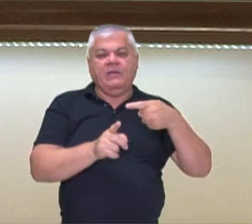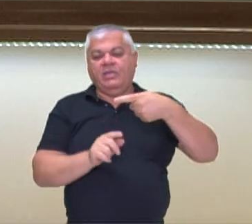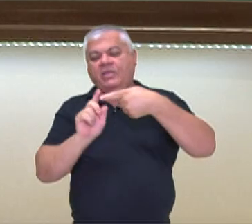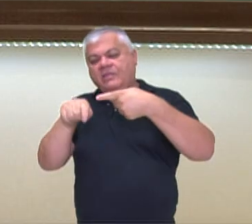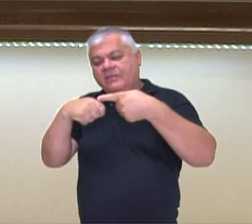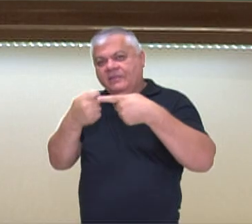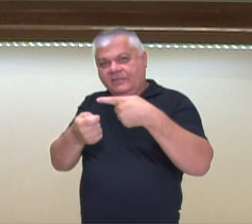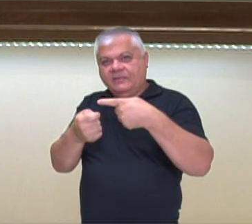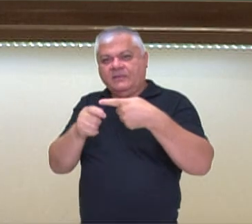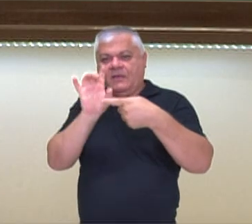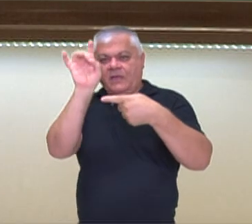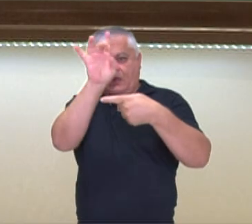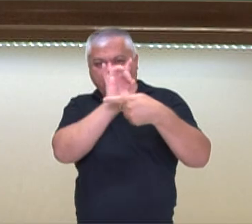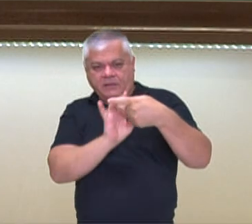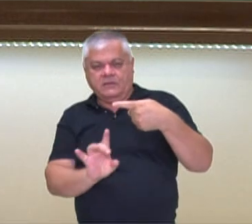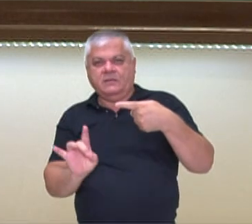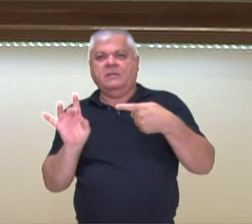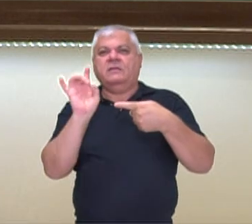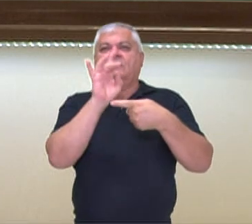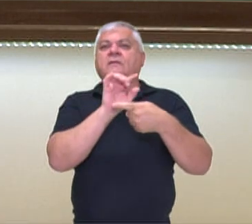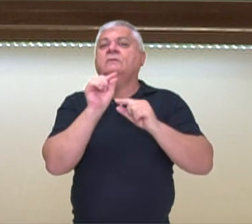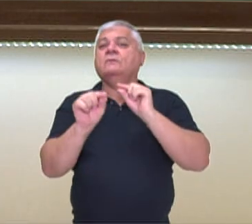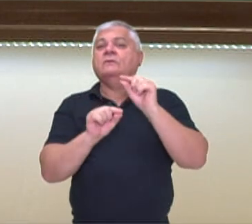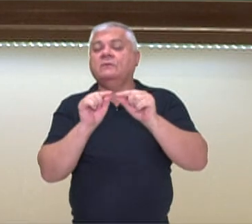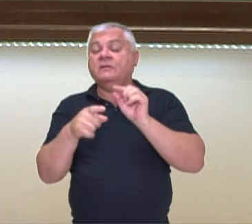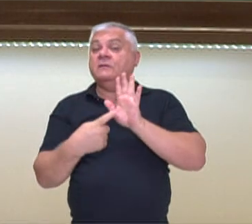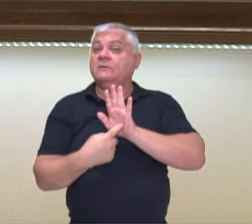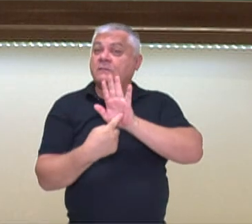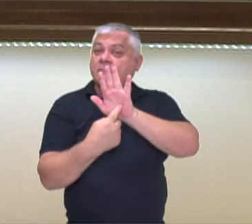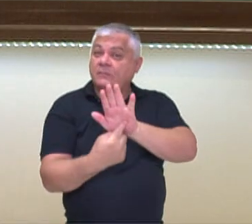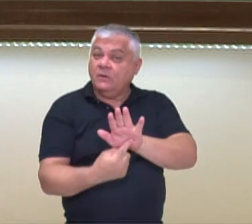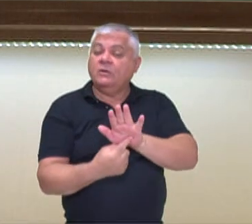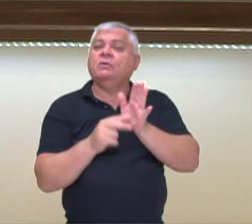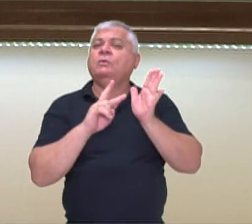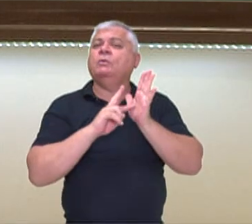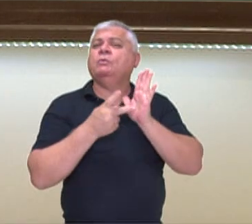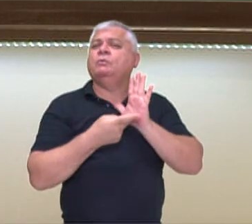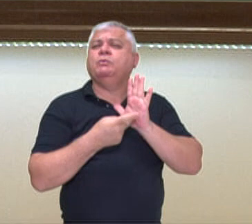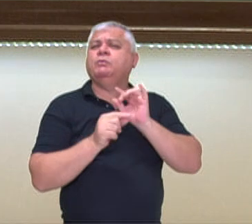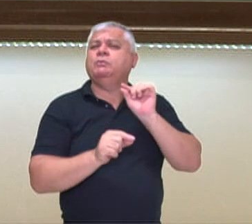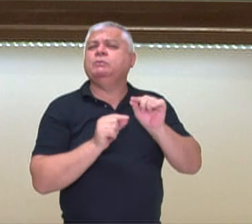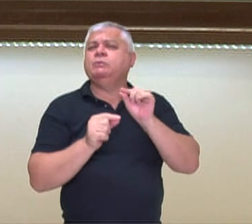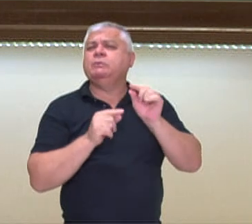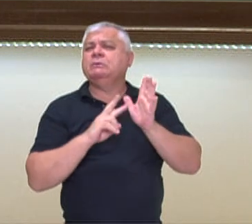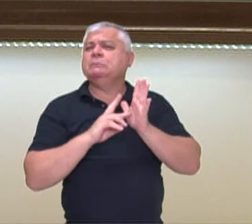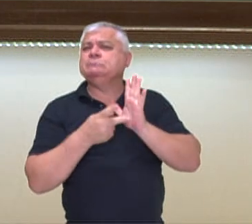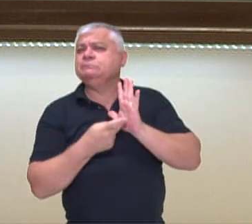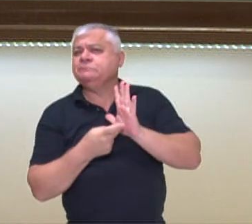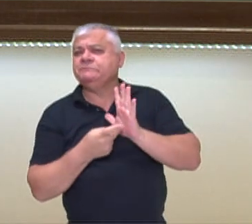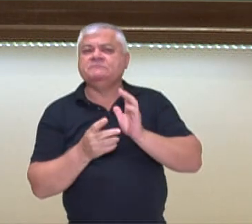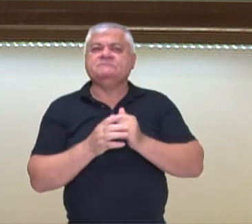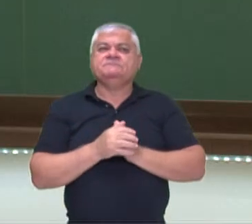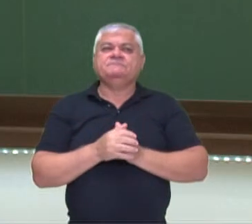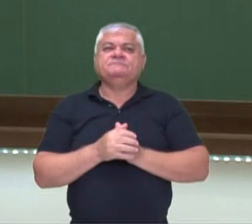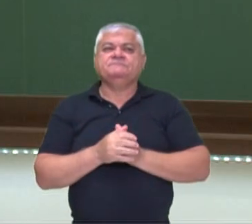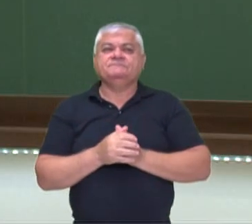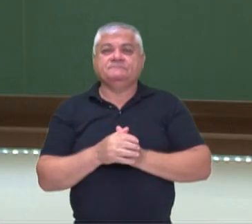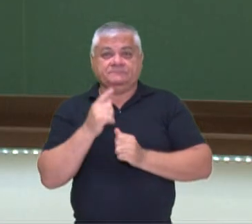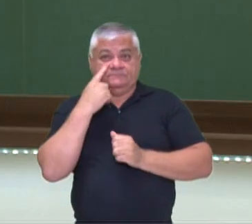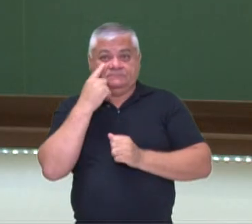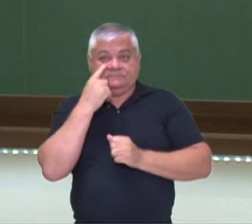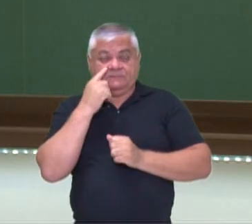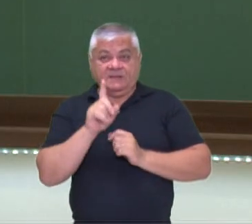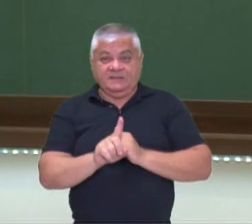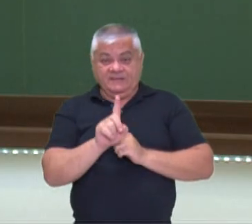alguns símbolos, tá? Que tem algumas indicações, eles têm um significado que a gente vai ver. Então, observe aqui, ó,